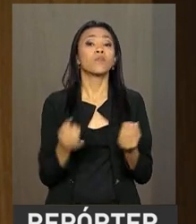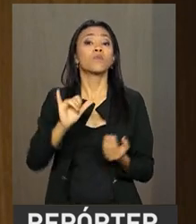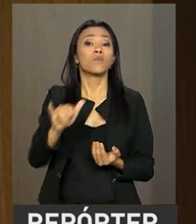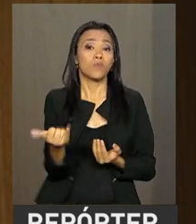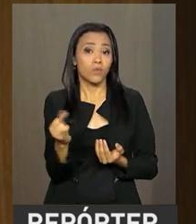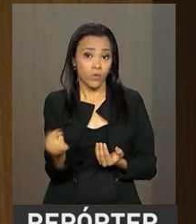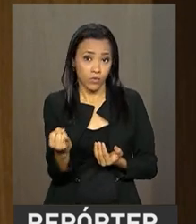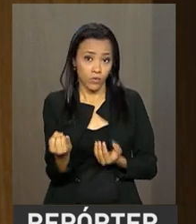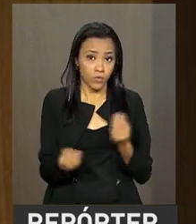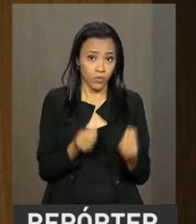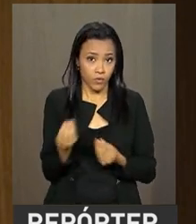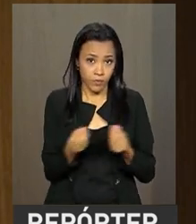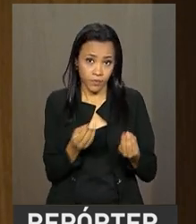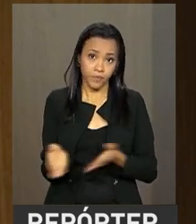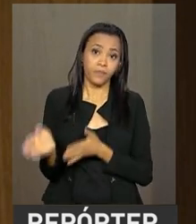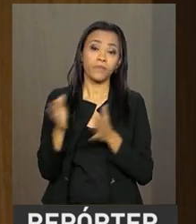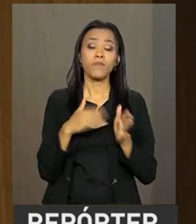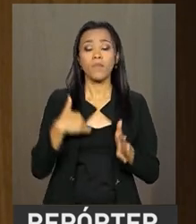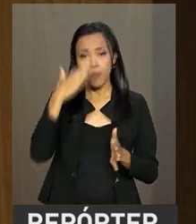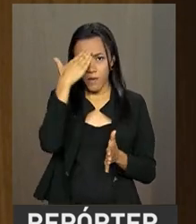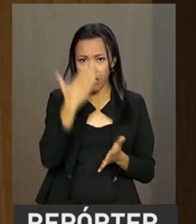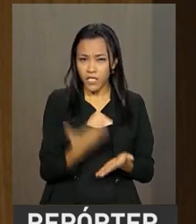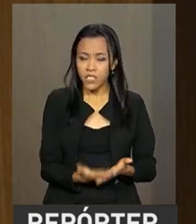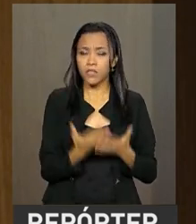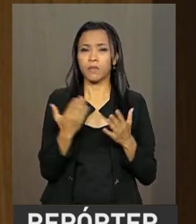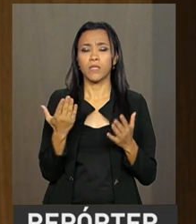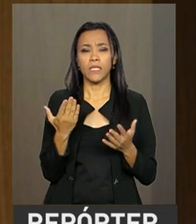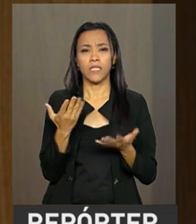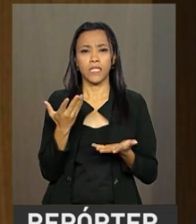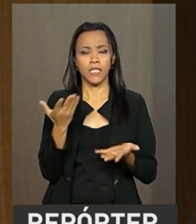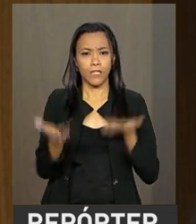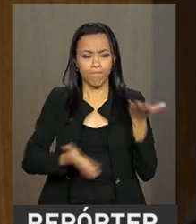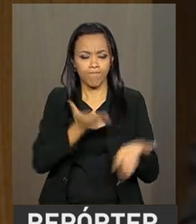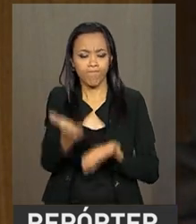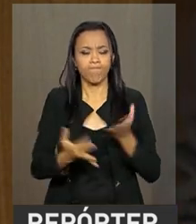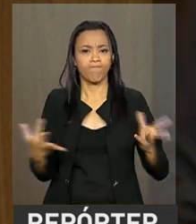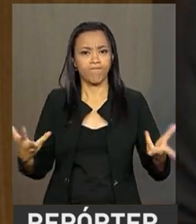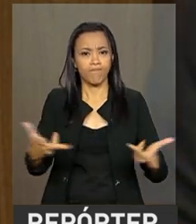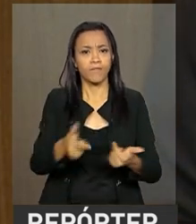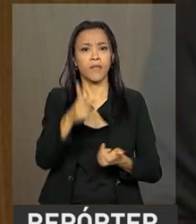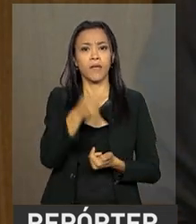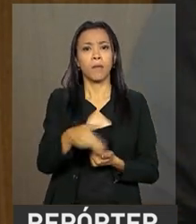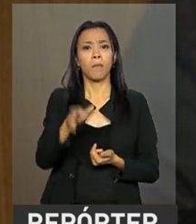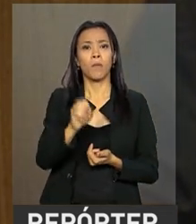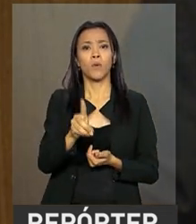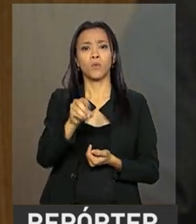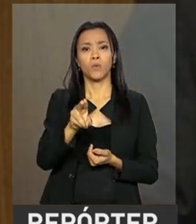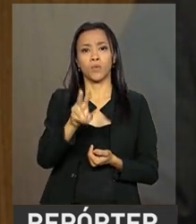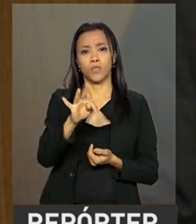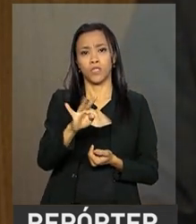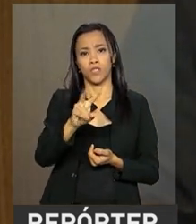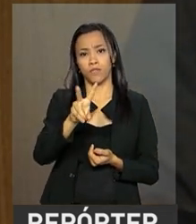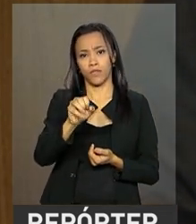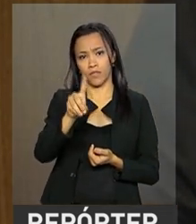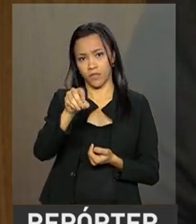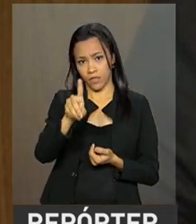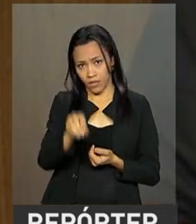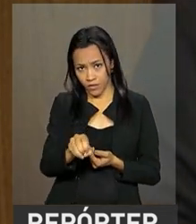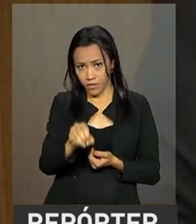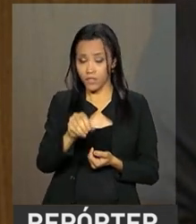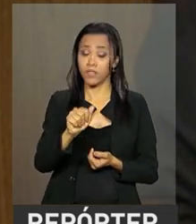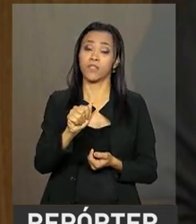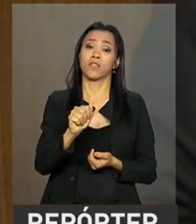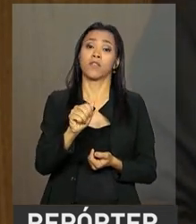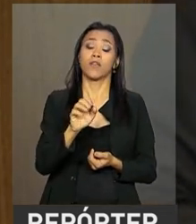juros Mas eu acredito que a eficiência e a produtividade vão fazer também que a nossa taxa estrutural da